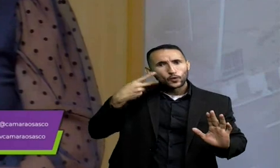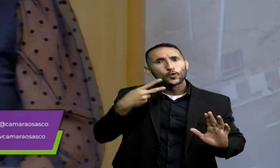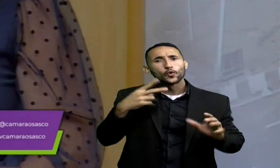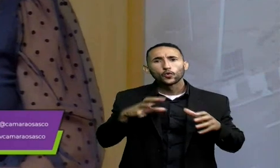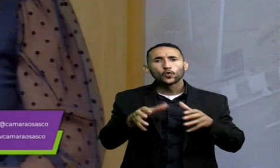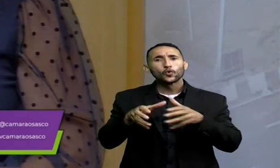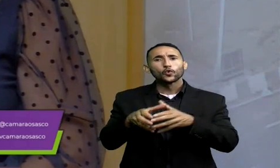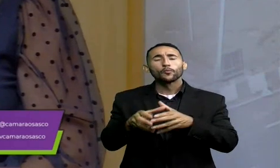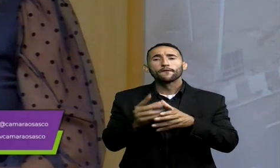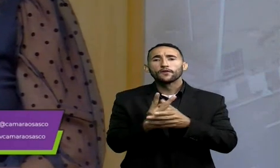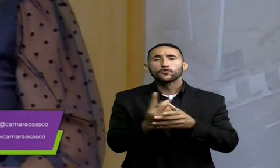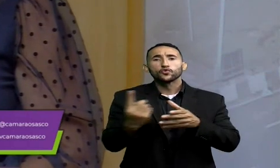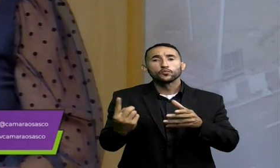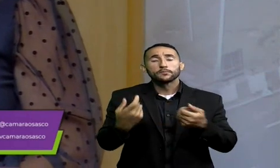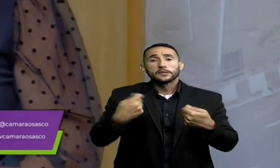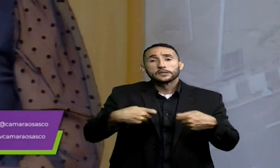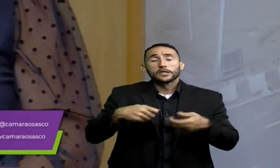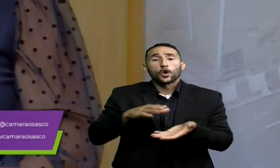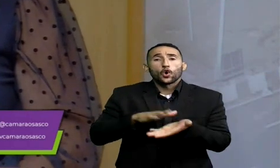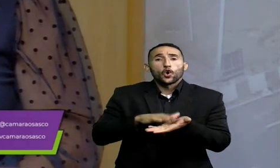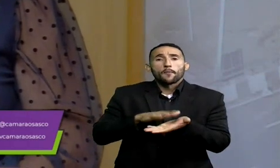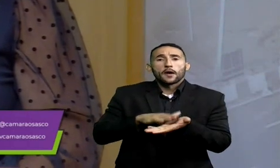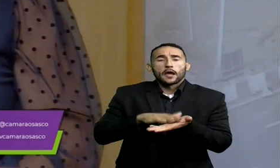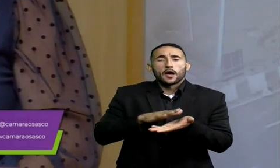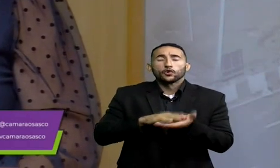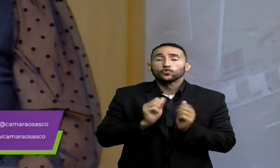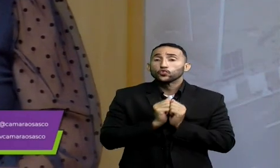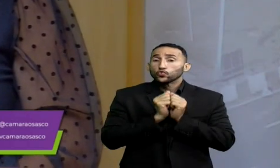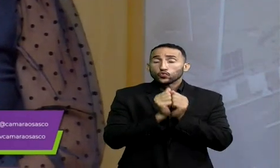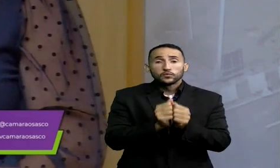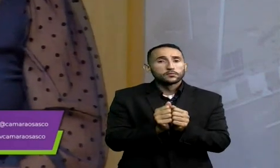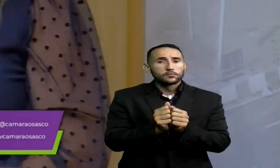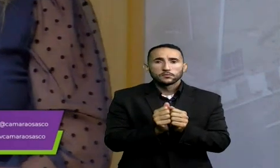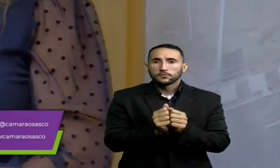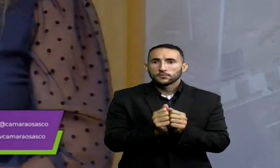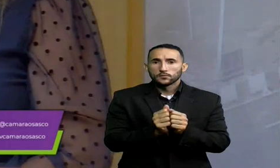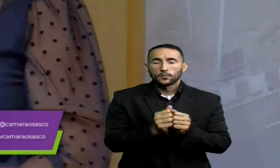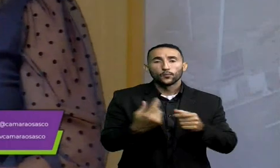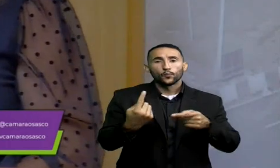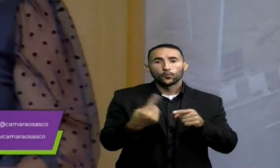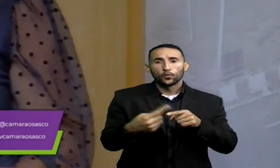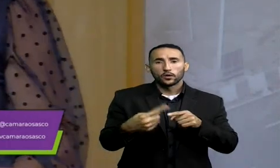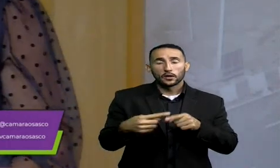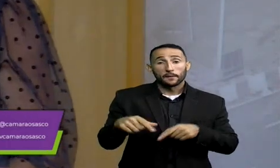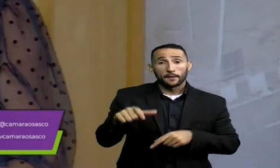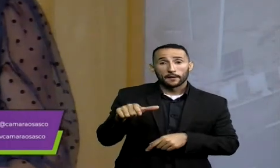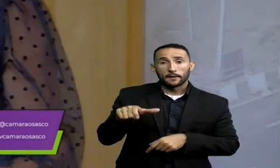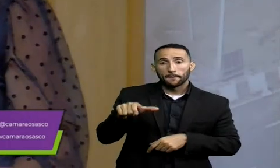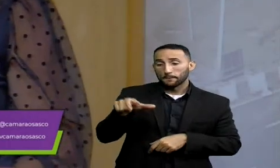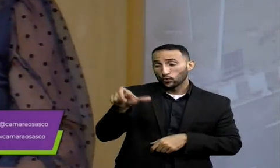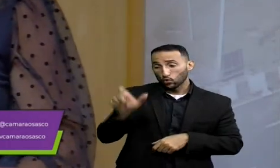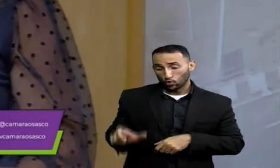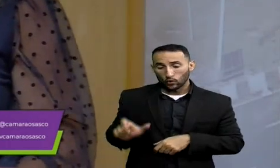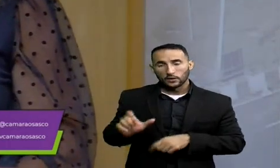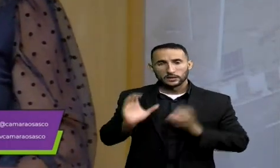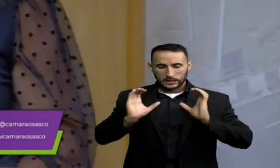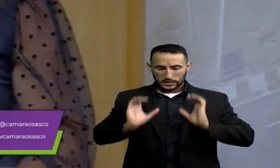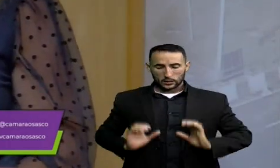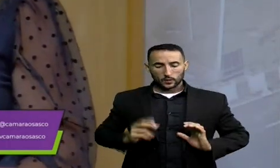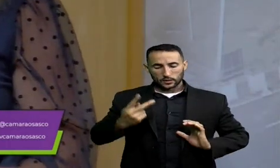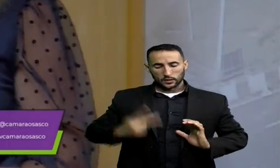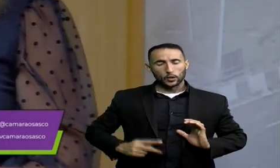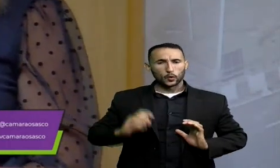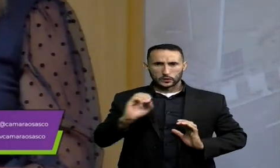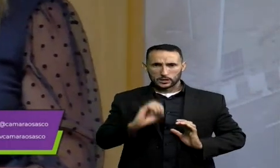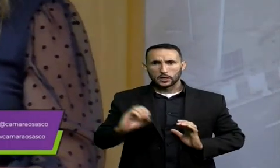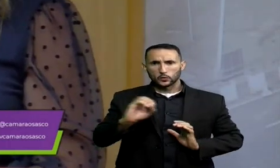vereadores dessa casa Dizer para vocês o nosso paciente ele é encaminhado para poder fazer